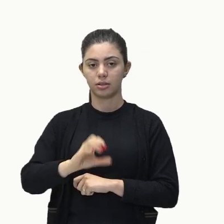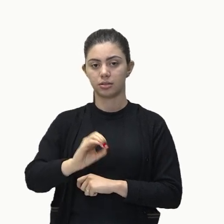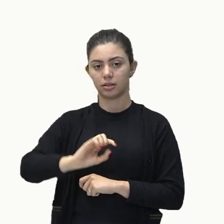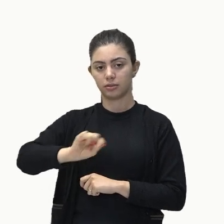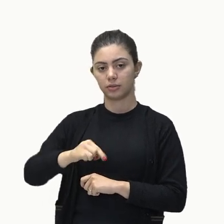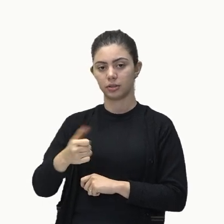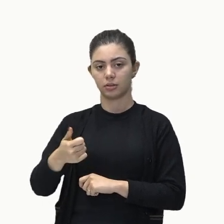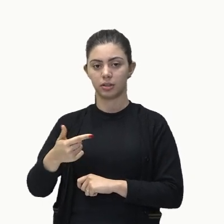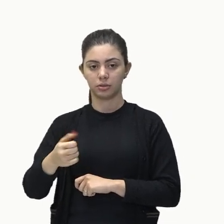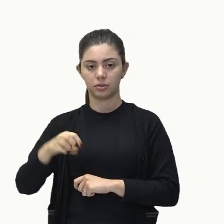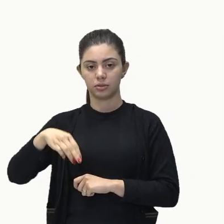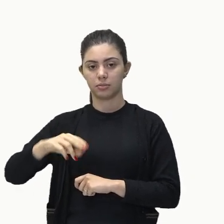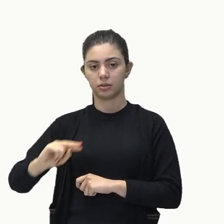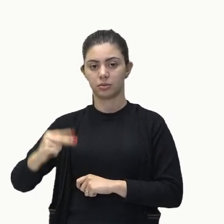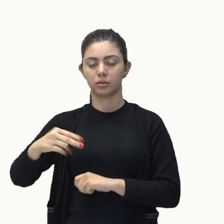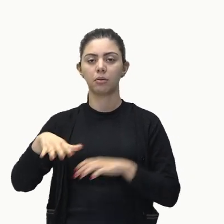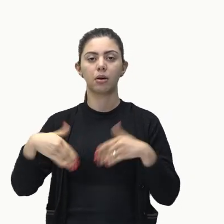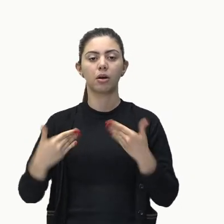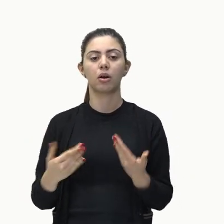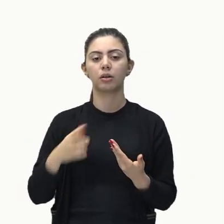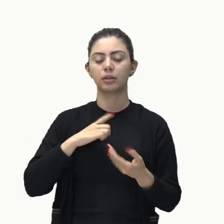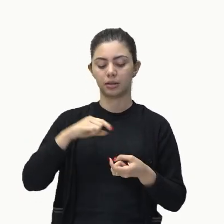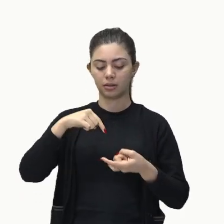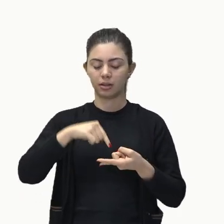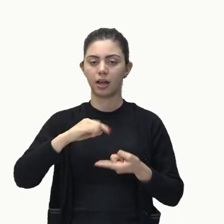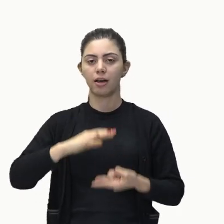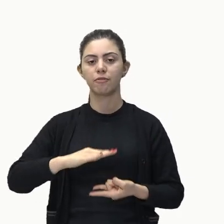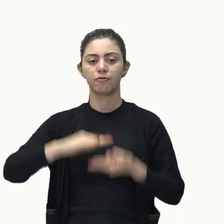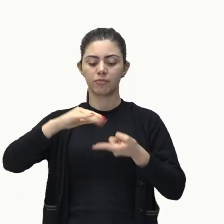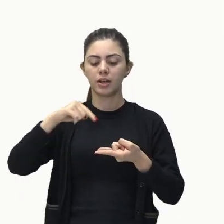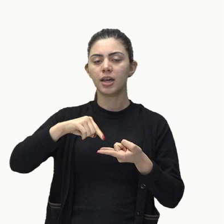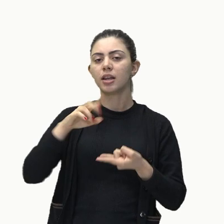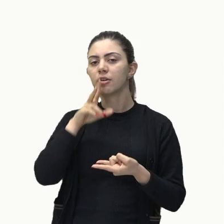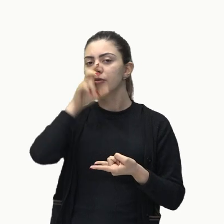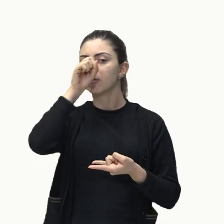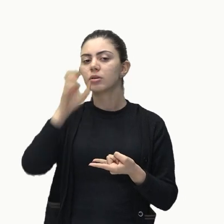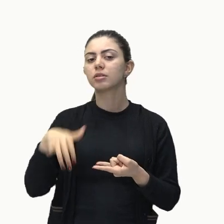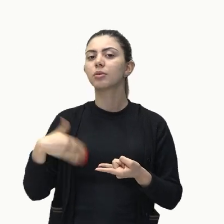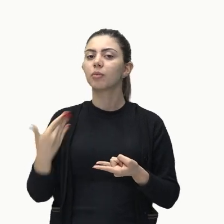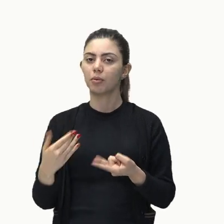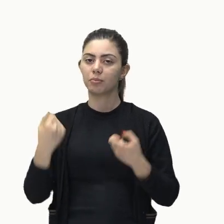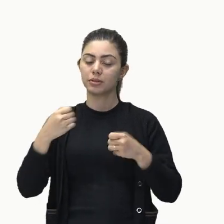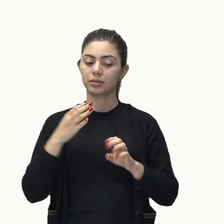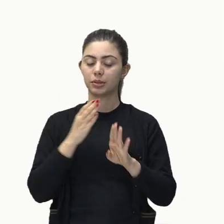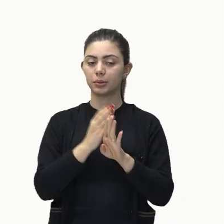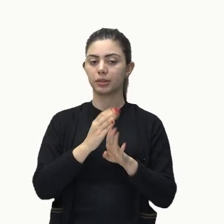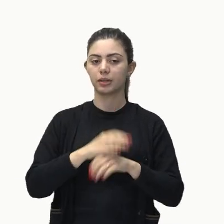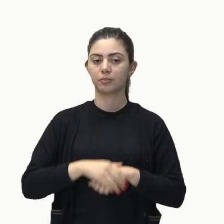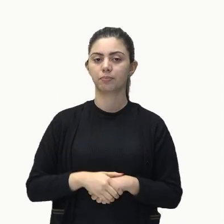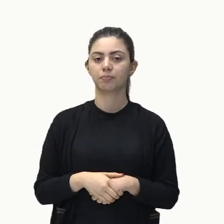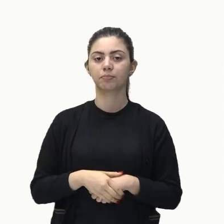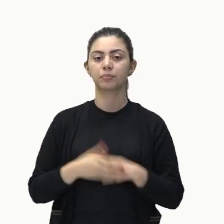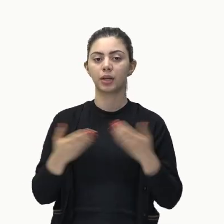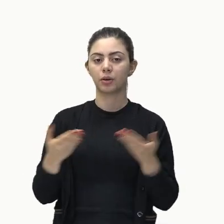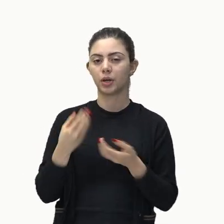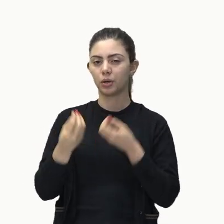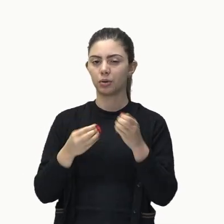que tem que ser aplicada lá no êmbolo menor. E aí vamos lá, olha só. F1